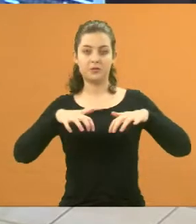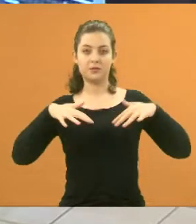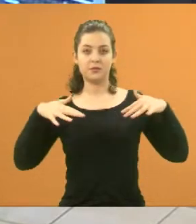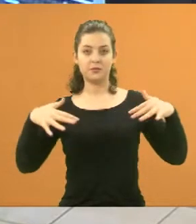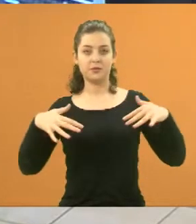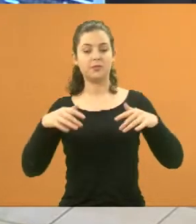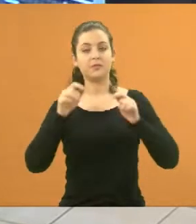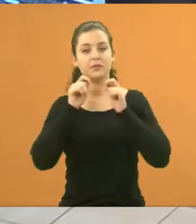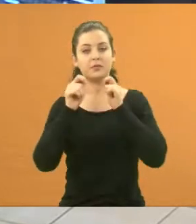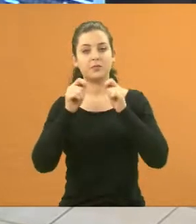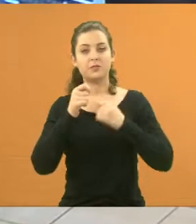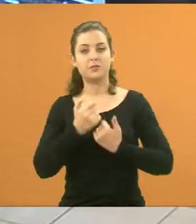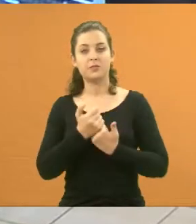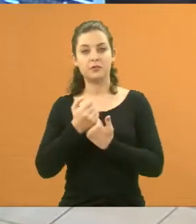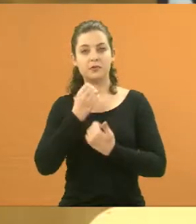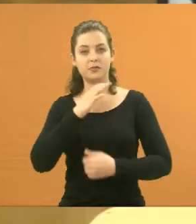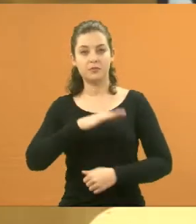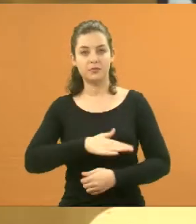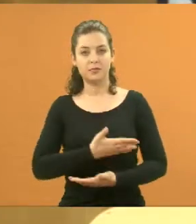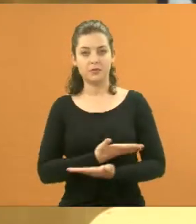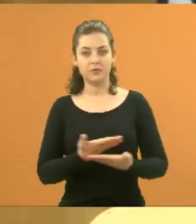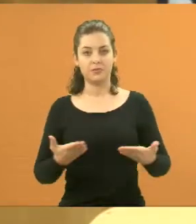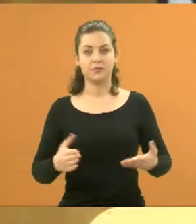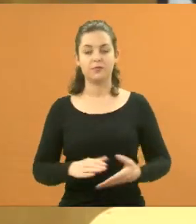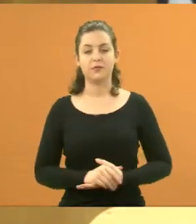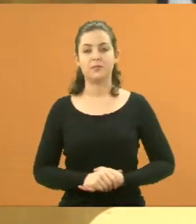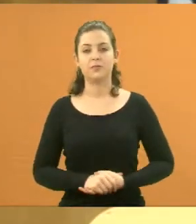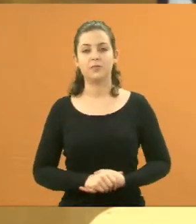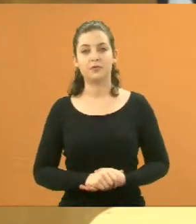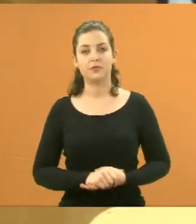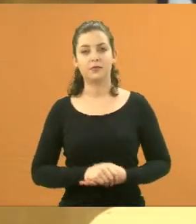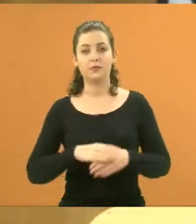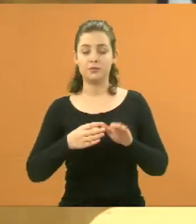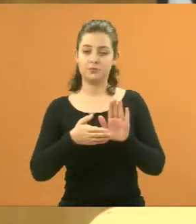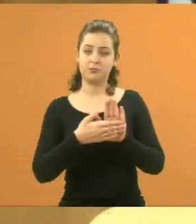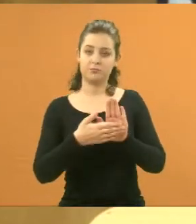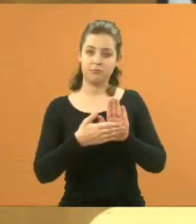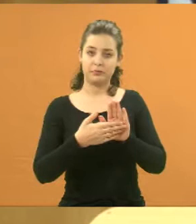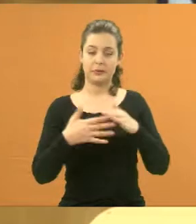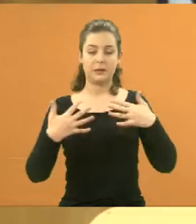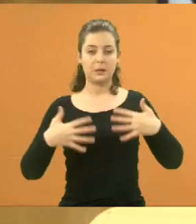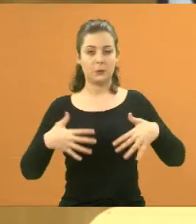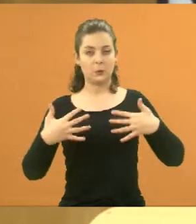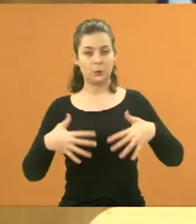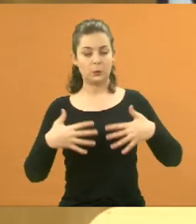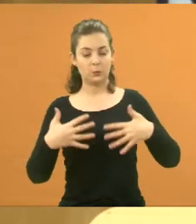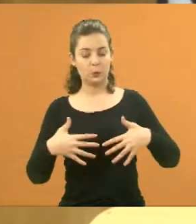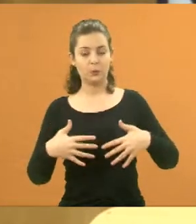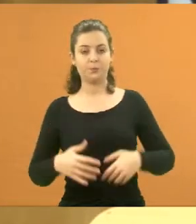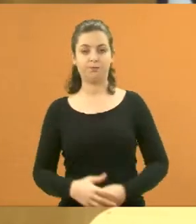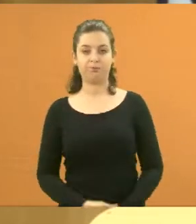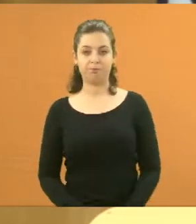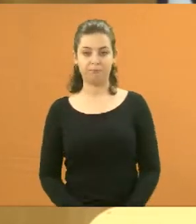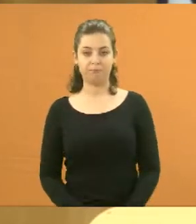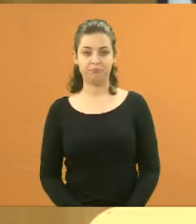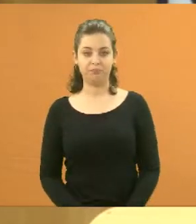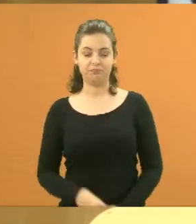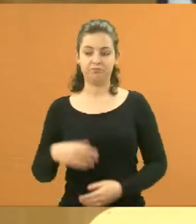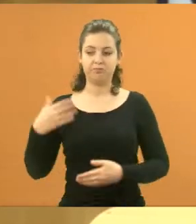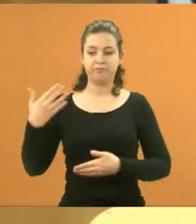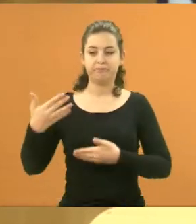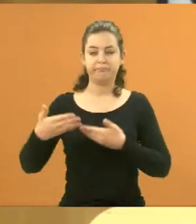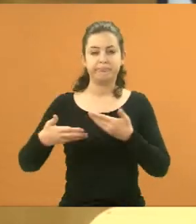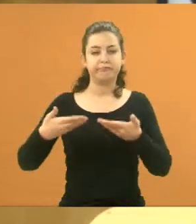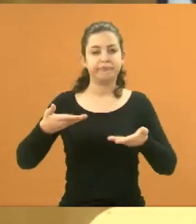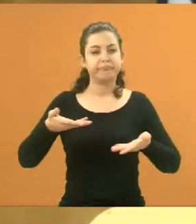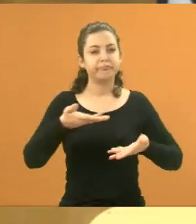os assessores, boa tarde a todos. É um projeto bem polêmico, né, que a gente chegamos aí num bom senso